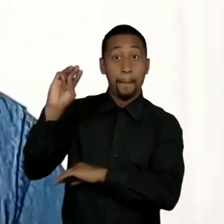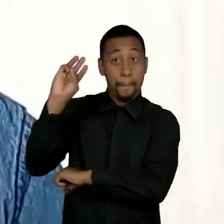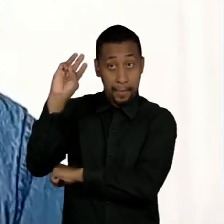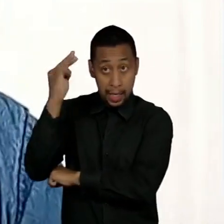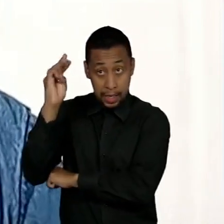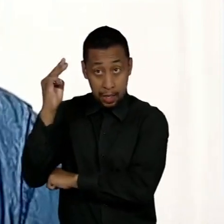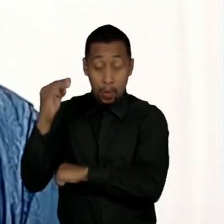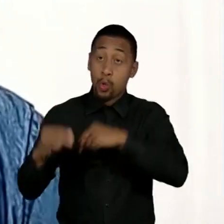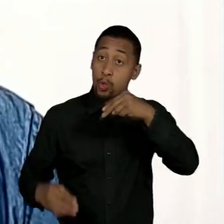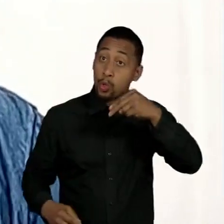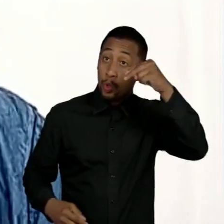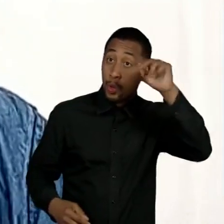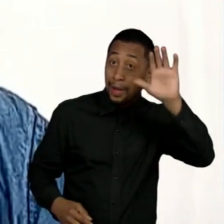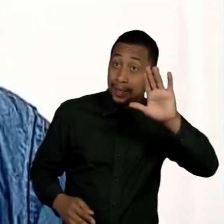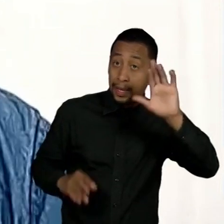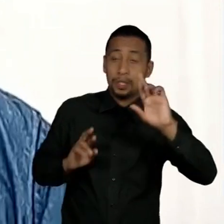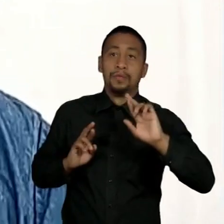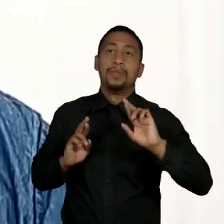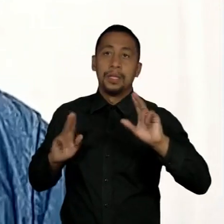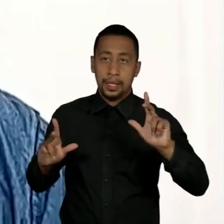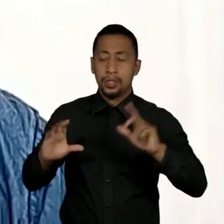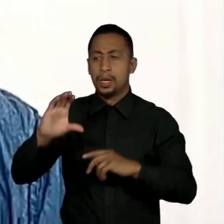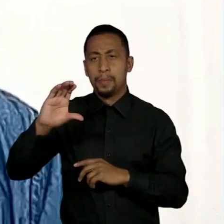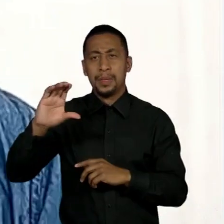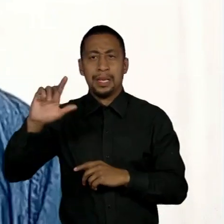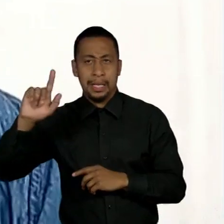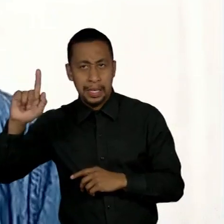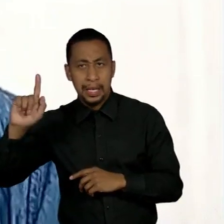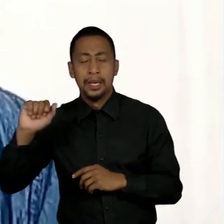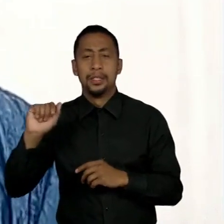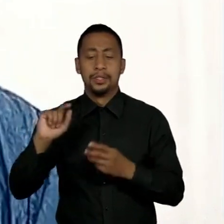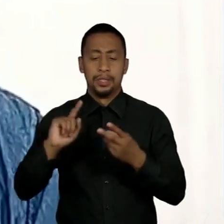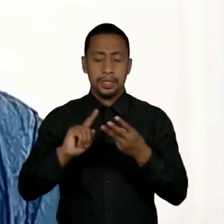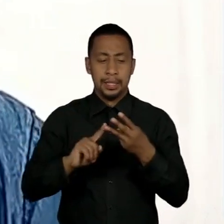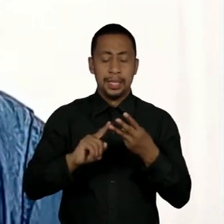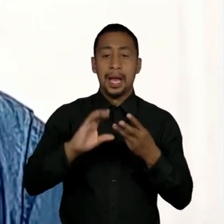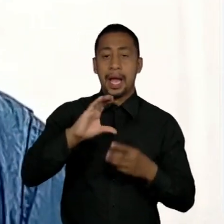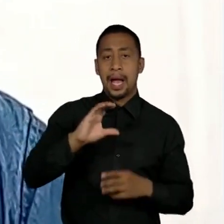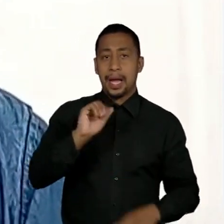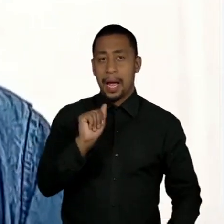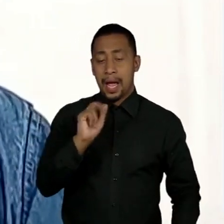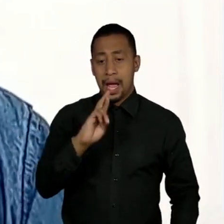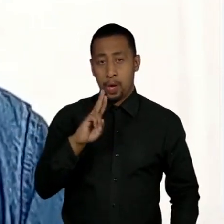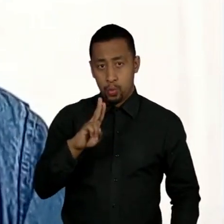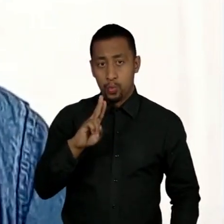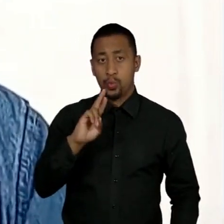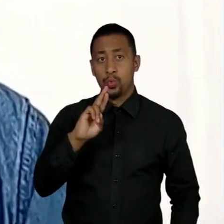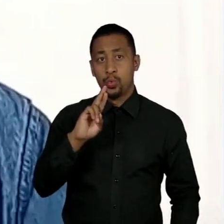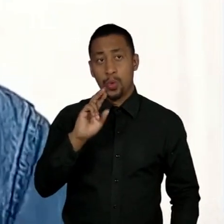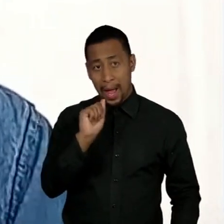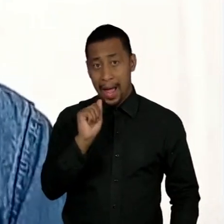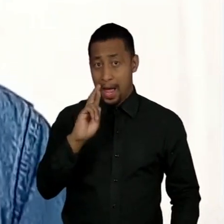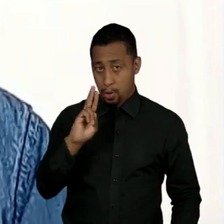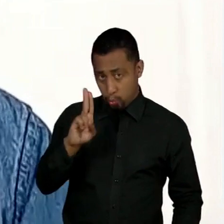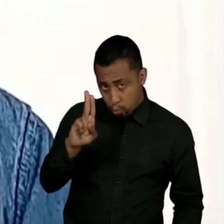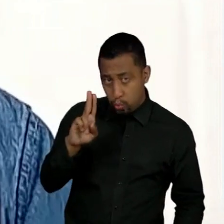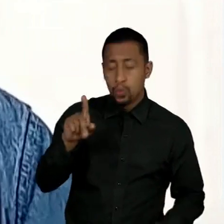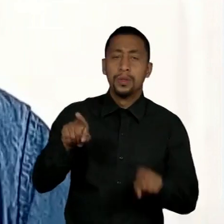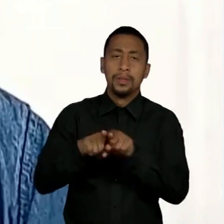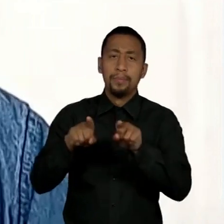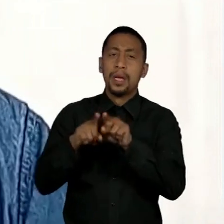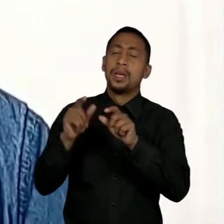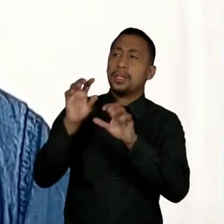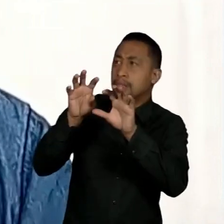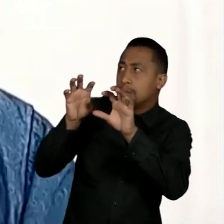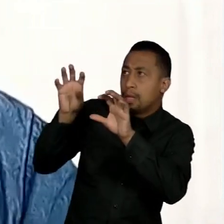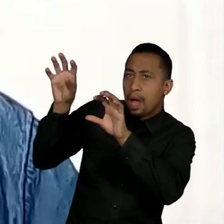Nordeste. Enquanto lá em Campina Grande, lá em Caruaru e por todos os outros estados do Nordeste, nós temos algumas particularidades muito